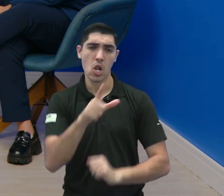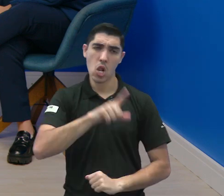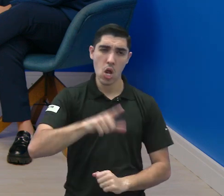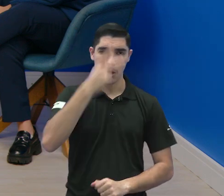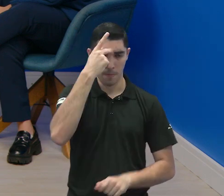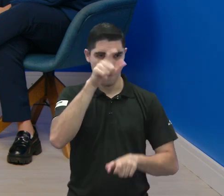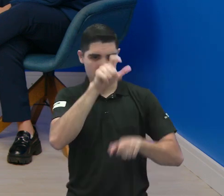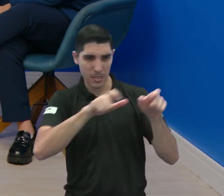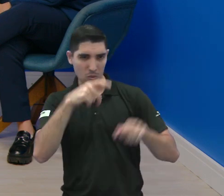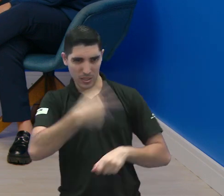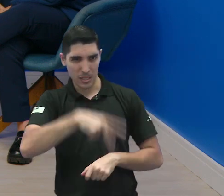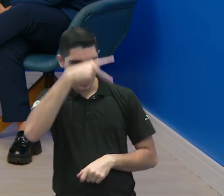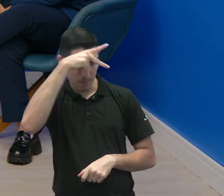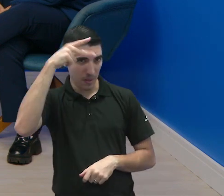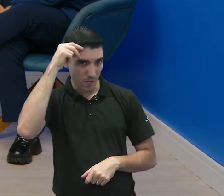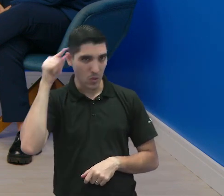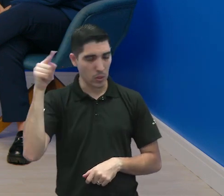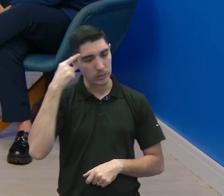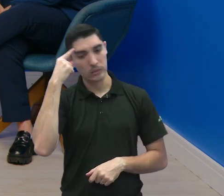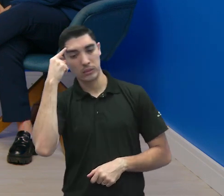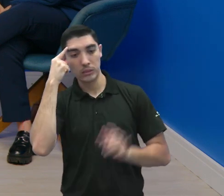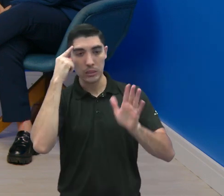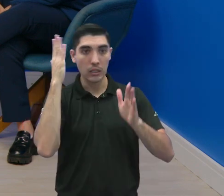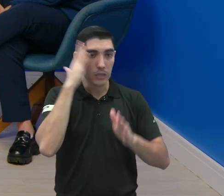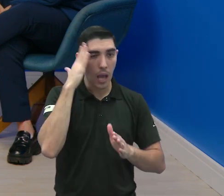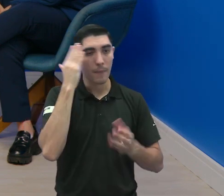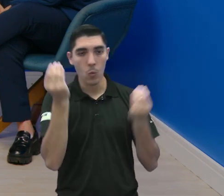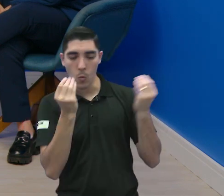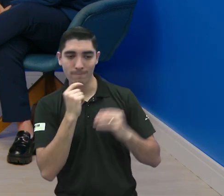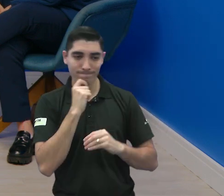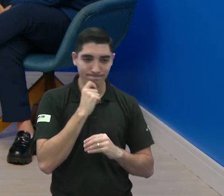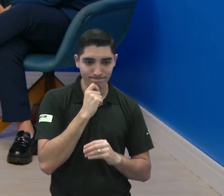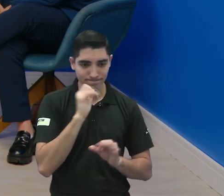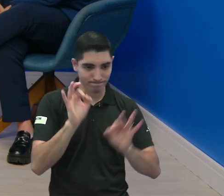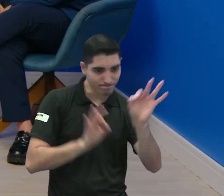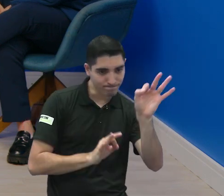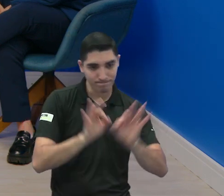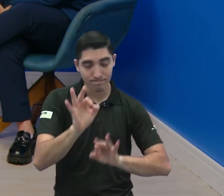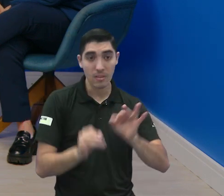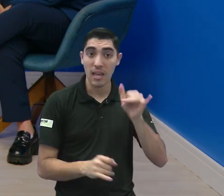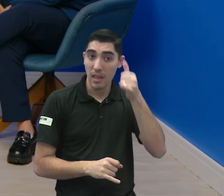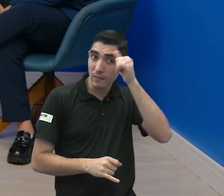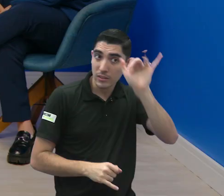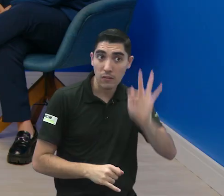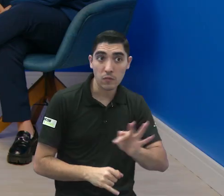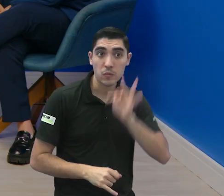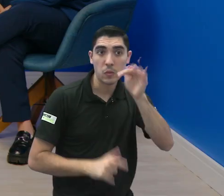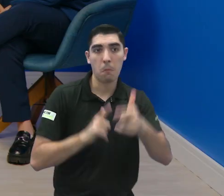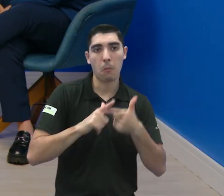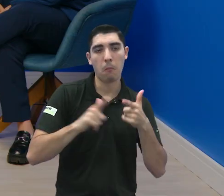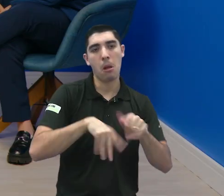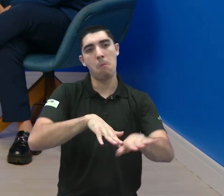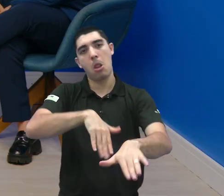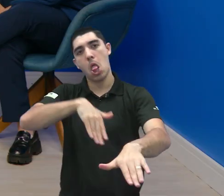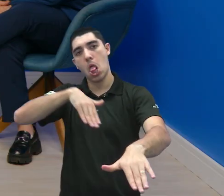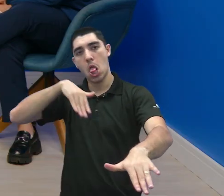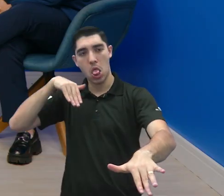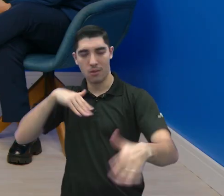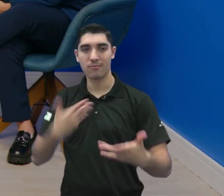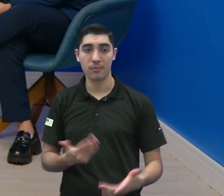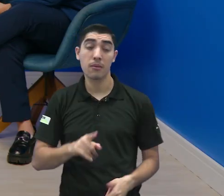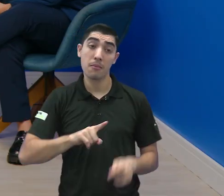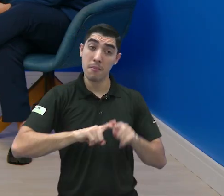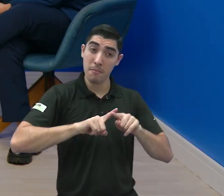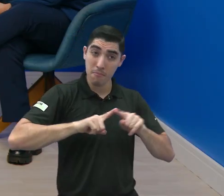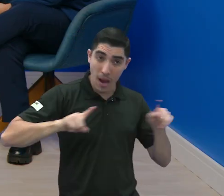das prefeituras têm esse conhecimento e têm essa capacidade de planejar e evitar o que pode acontecer no futuro. Mas, às